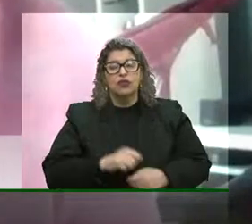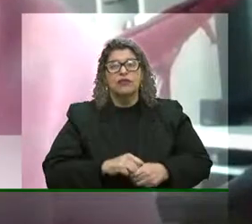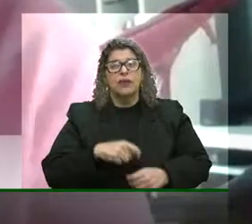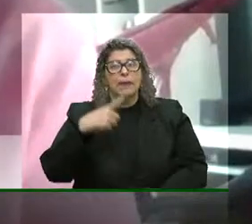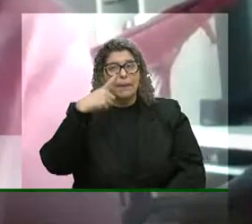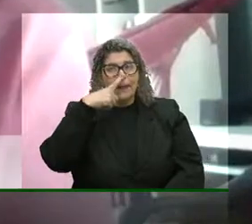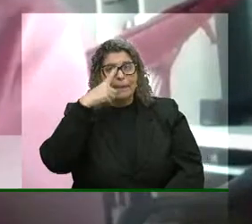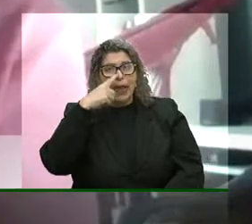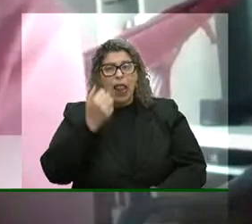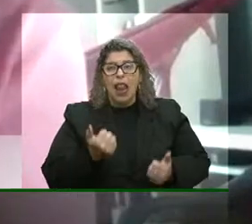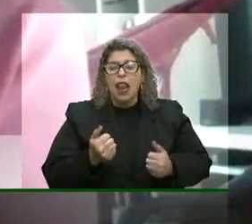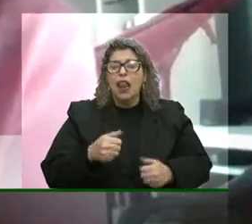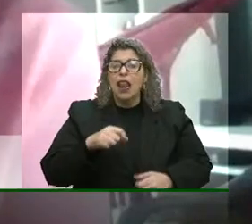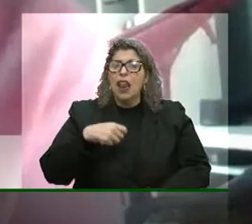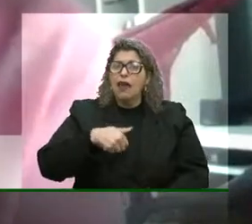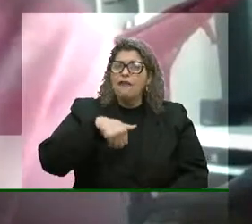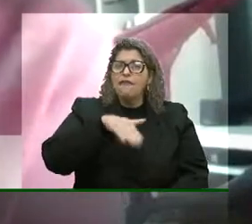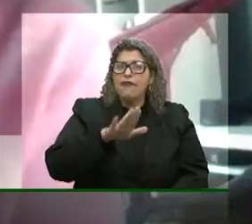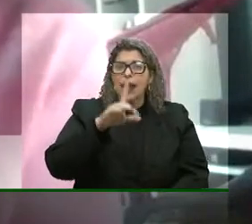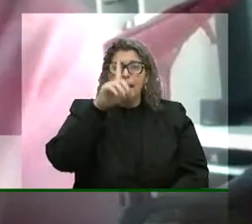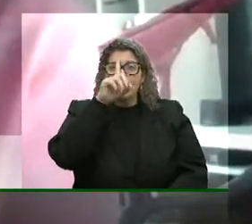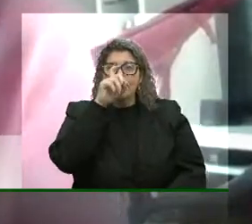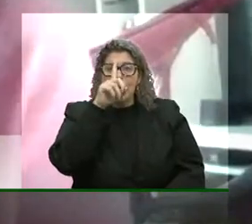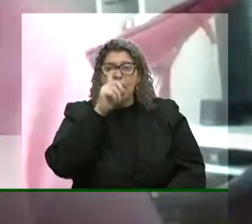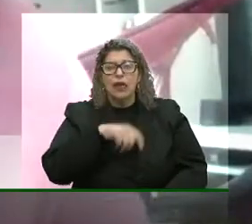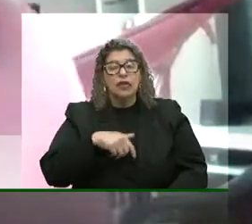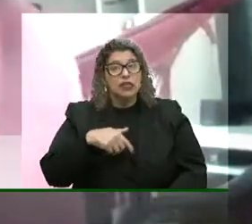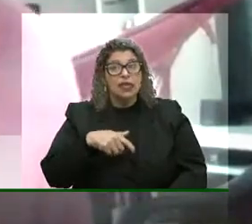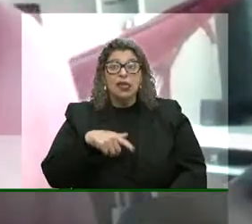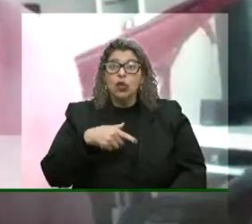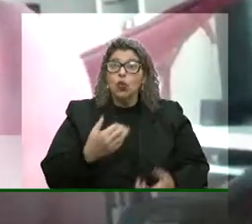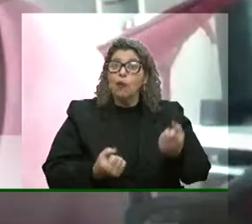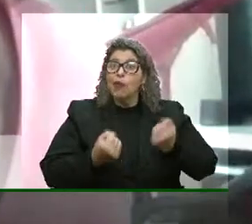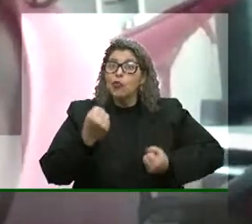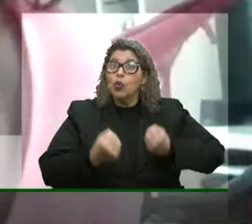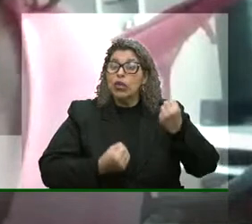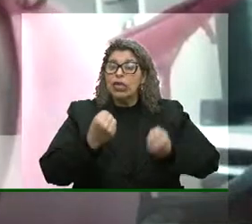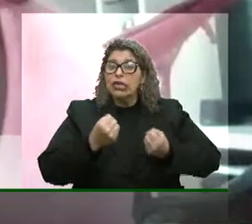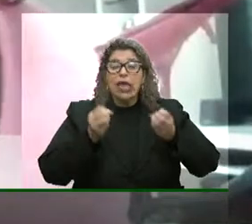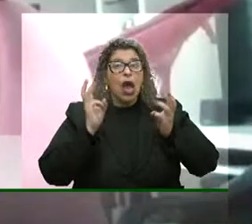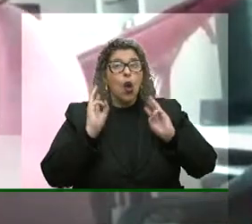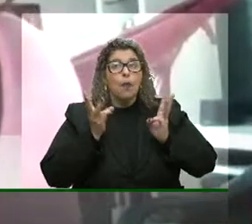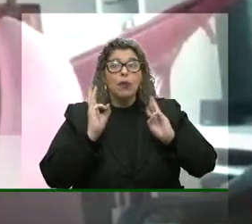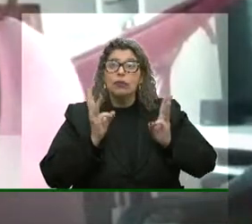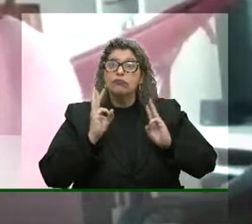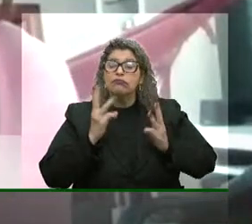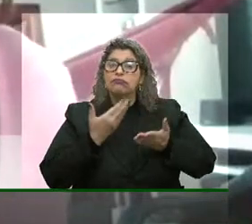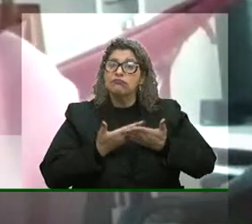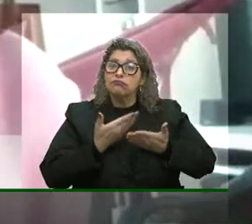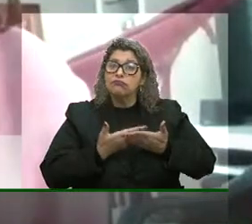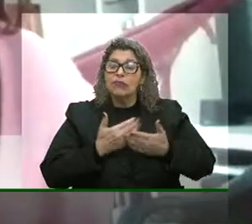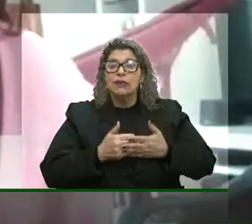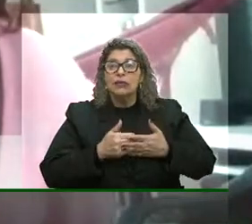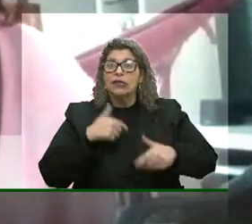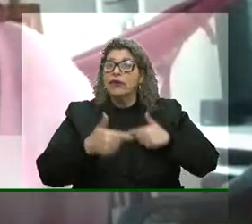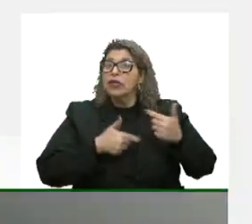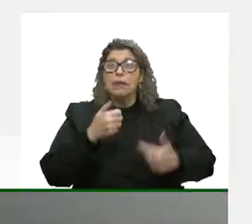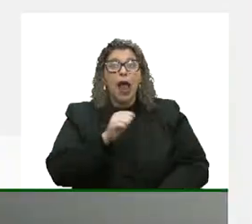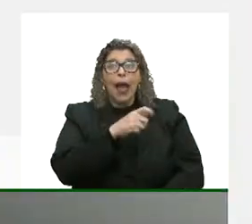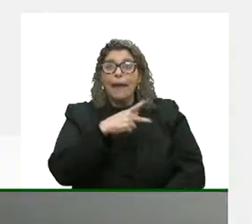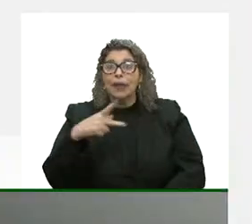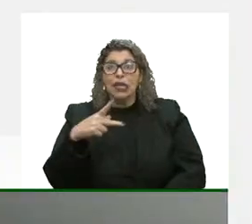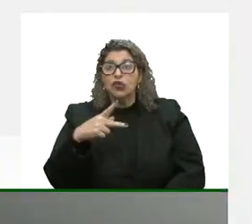mãe ao médico e ele era um motorista de transporte escolar, de Kombi escolar, mas estava fazendo aplicativo.